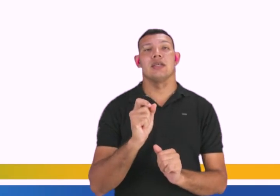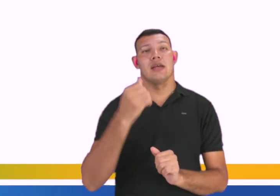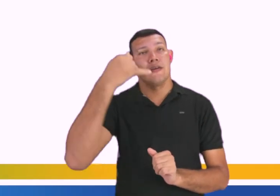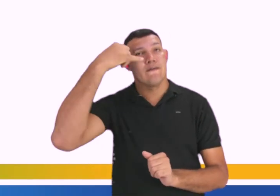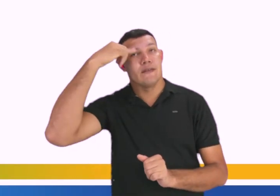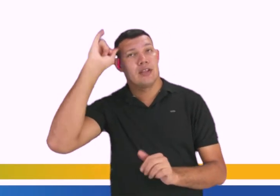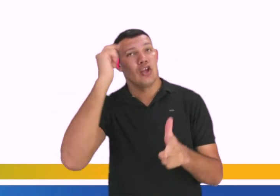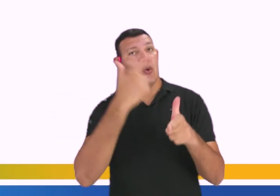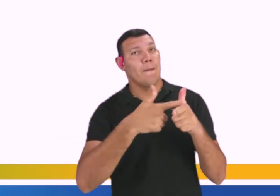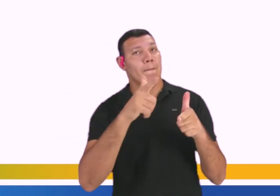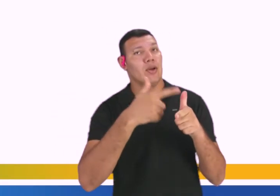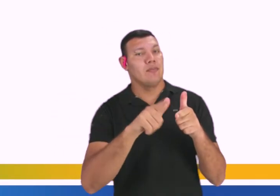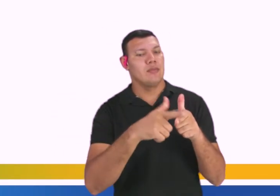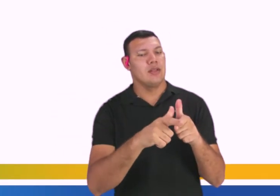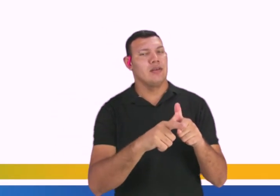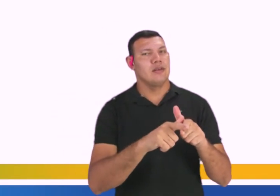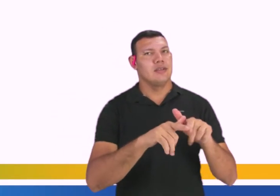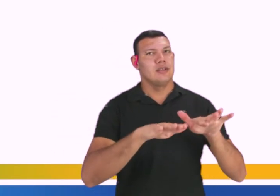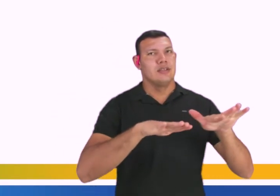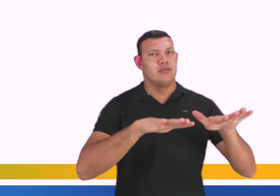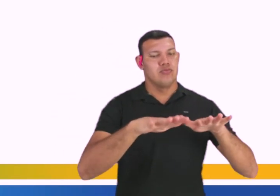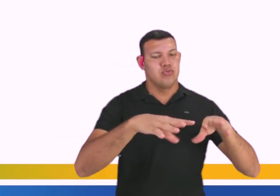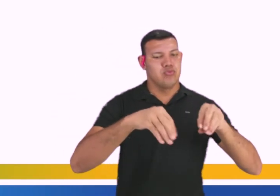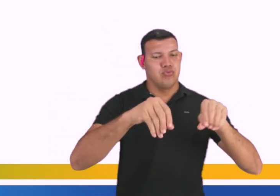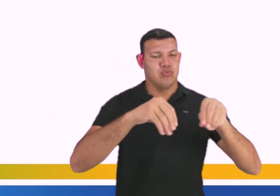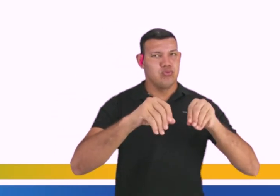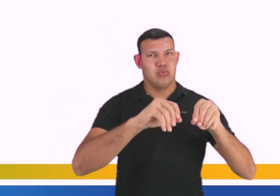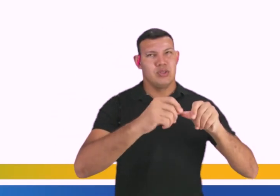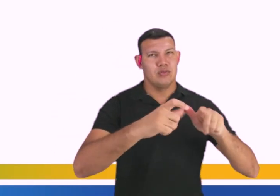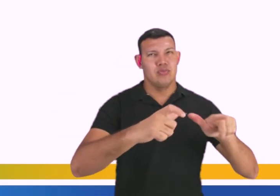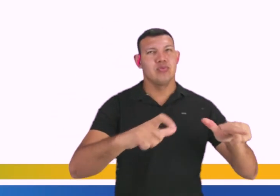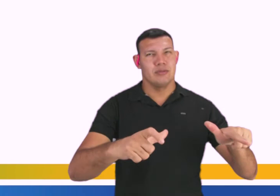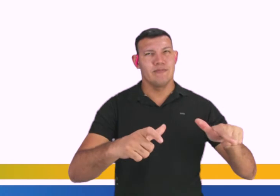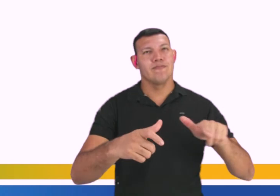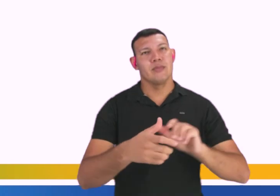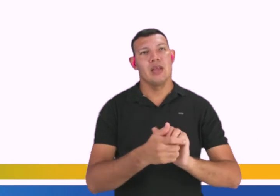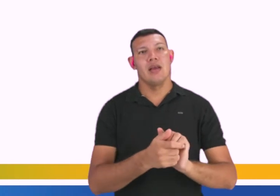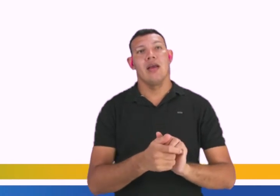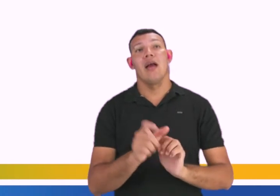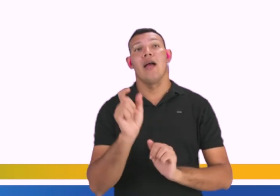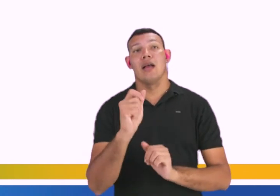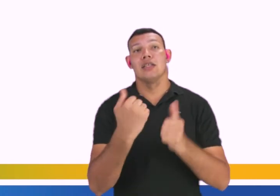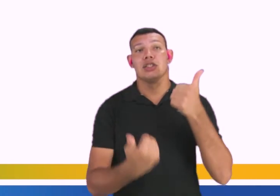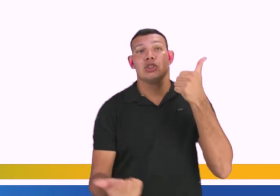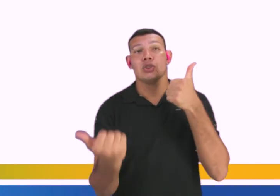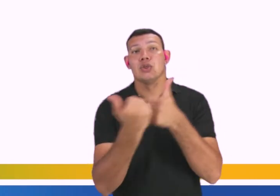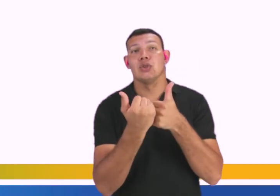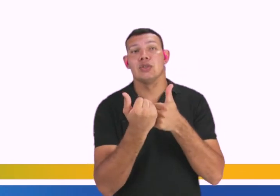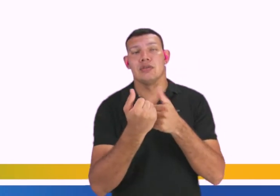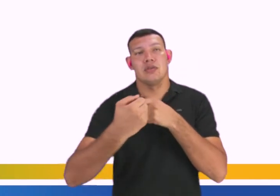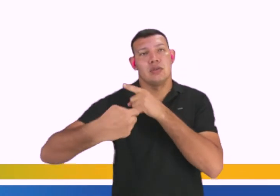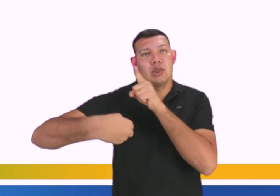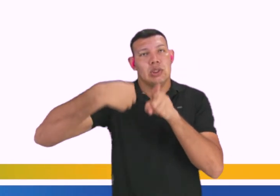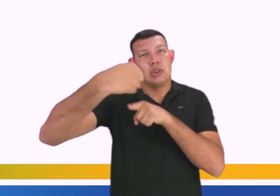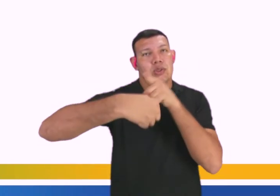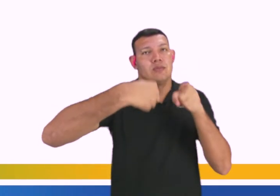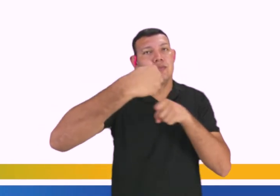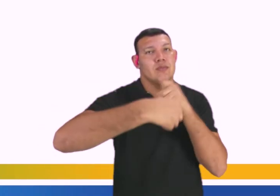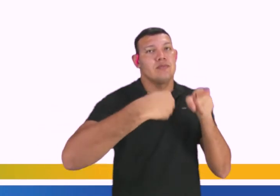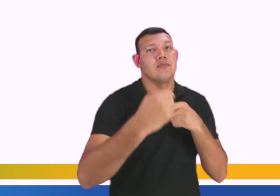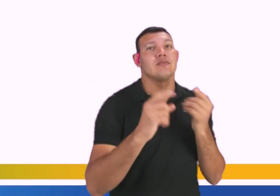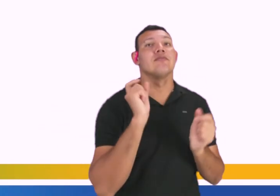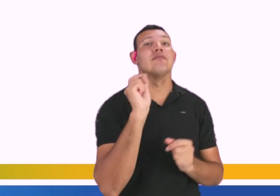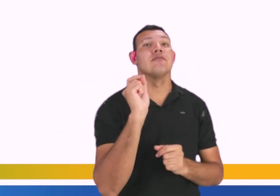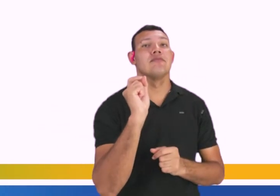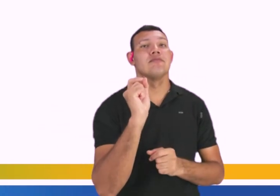tem que mudar nesse pneu para que reduza essa compactação e automaticamente tenha uma produção melhor das culturas? É isso que a questão